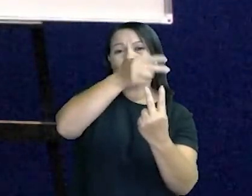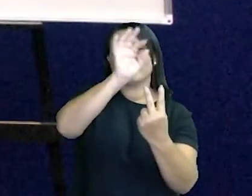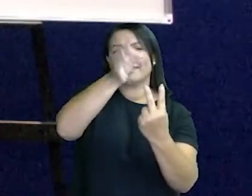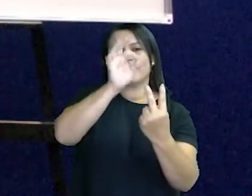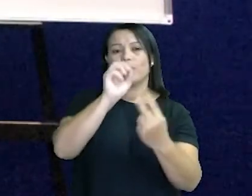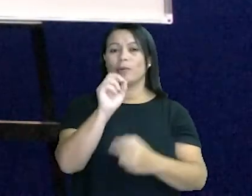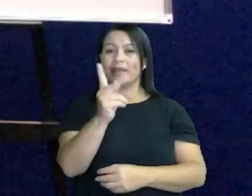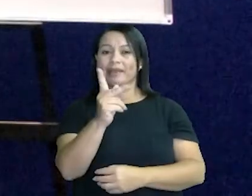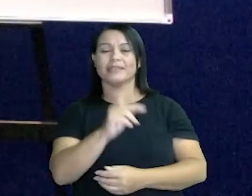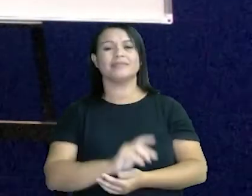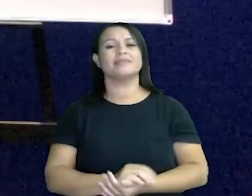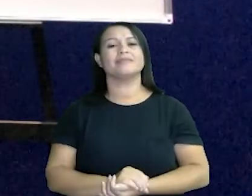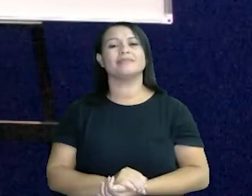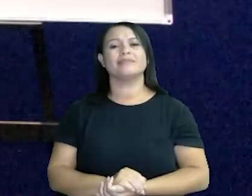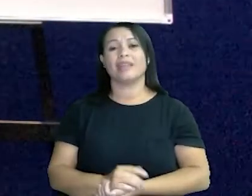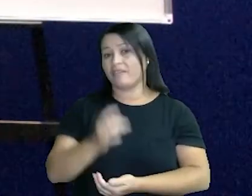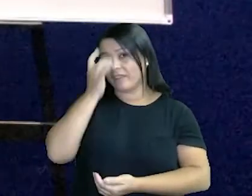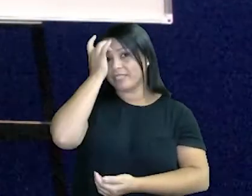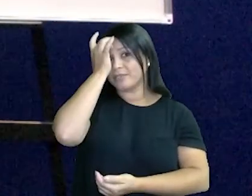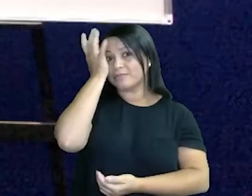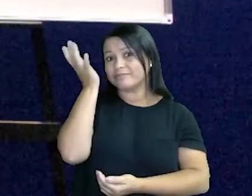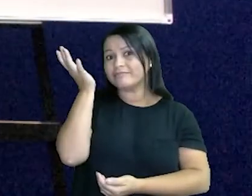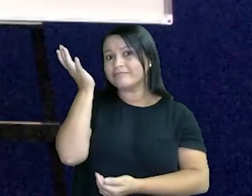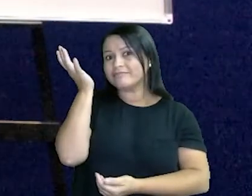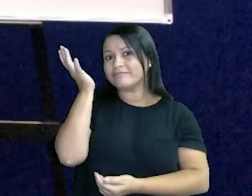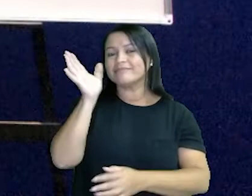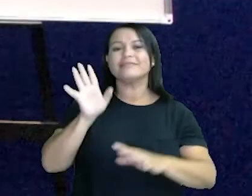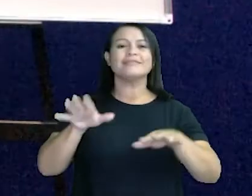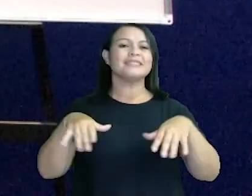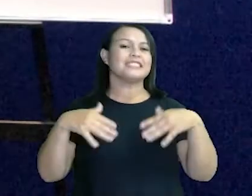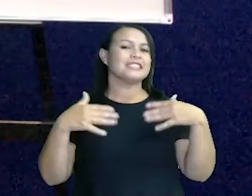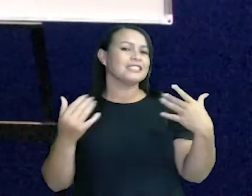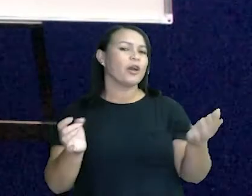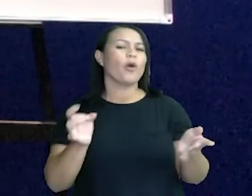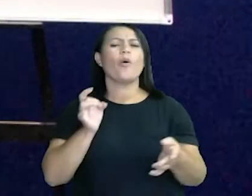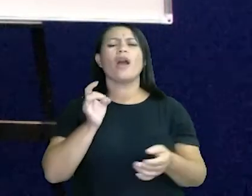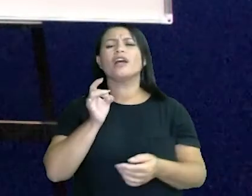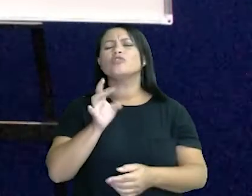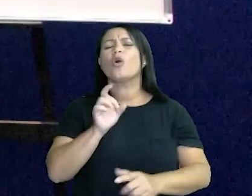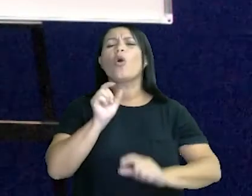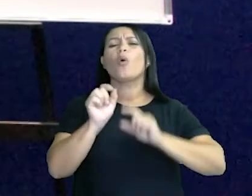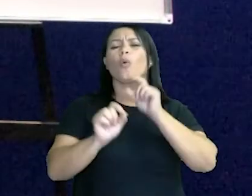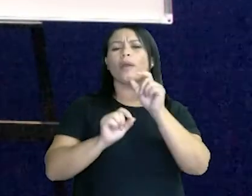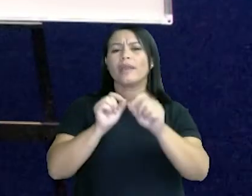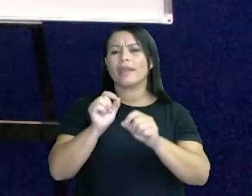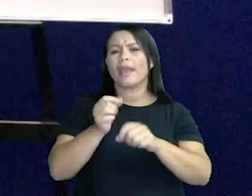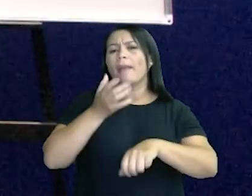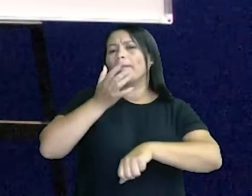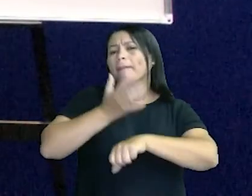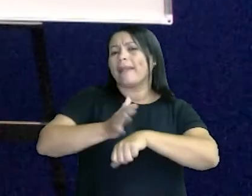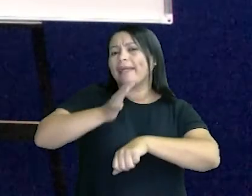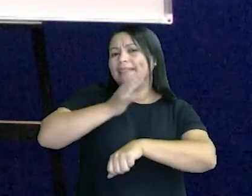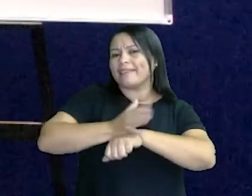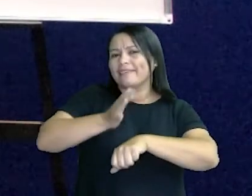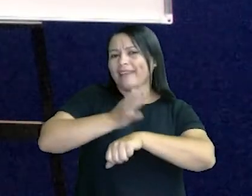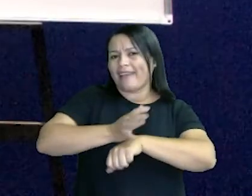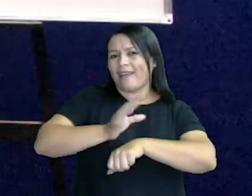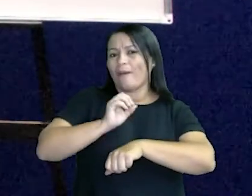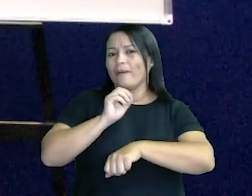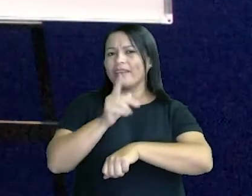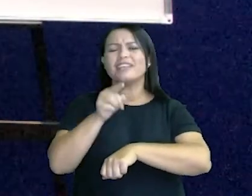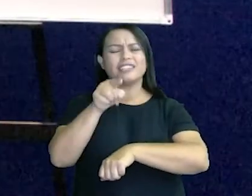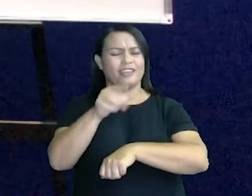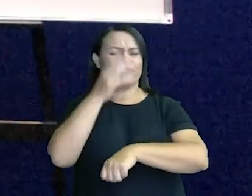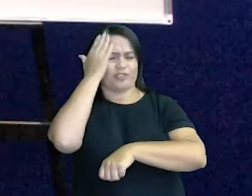Oi ok é fácil então é só uma questão de prática Tá